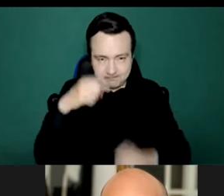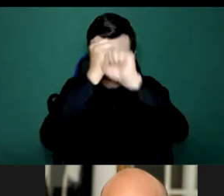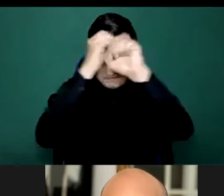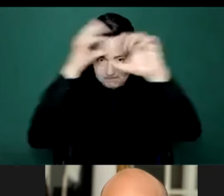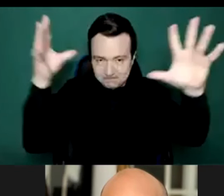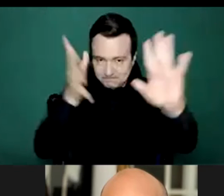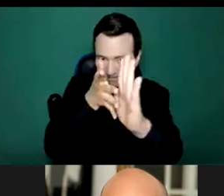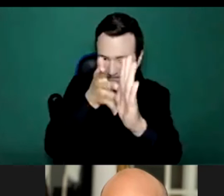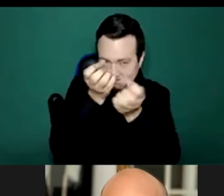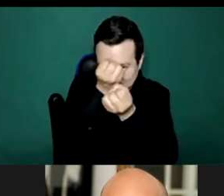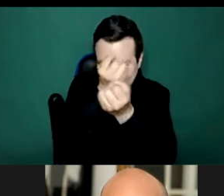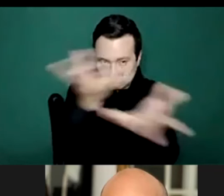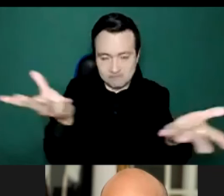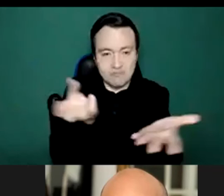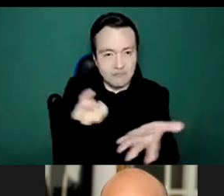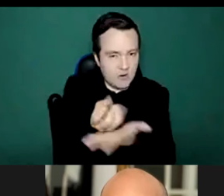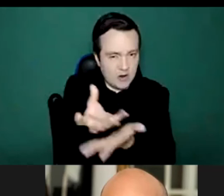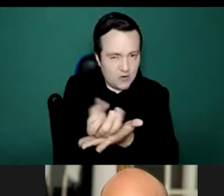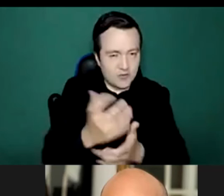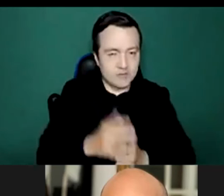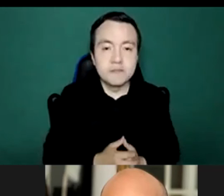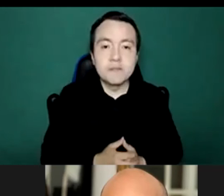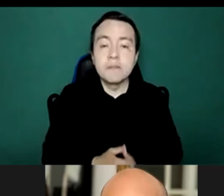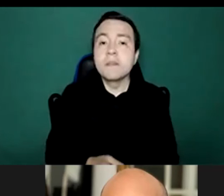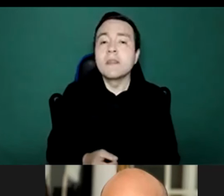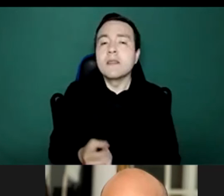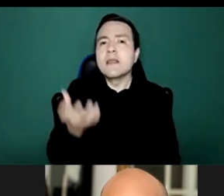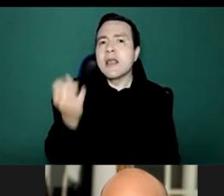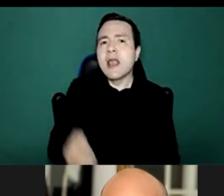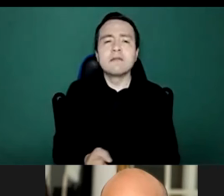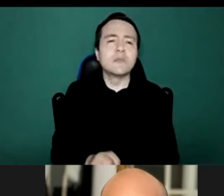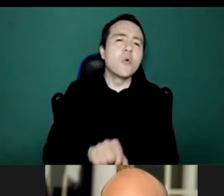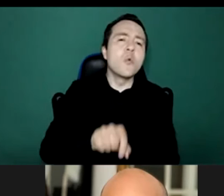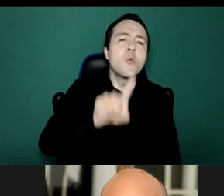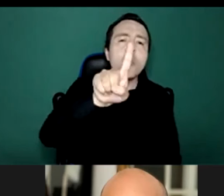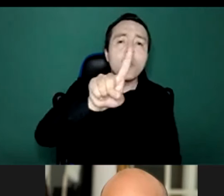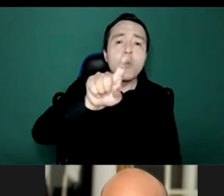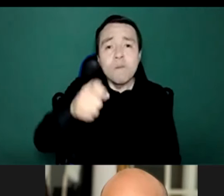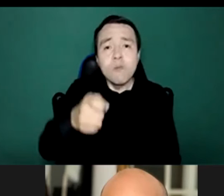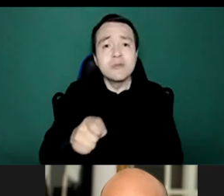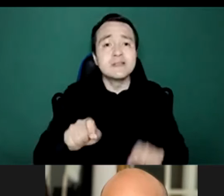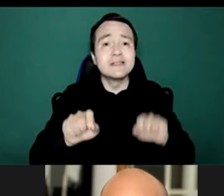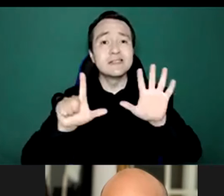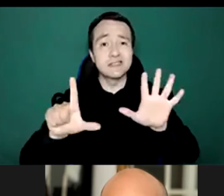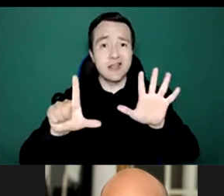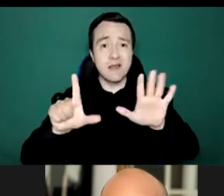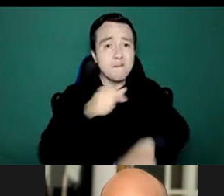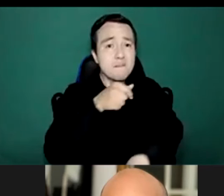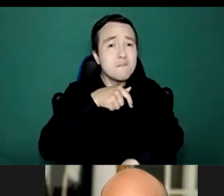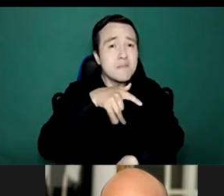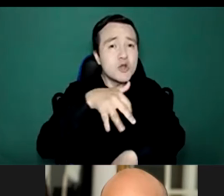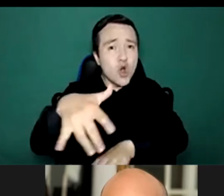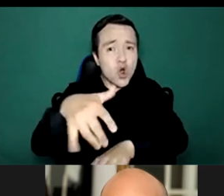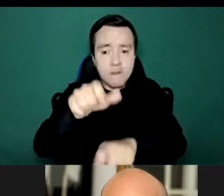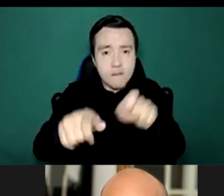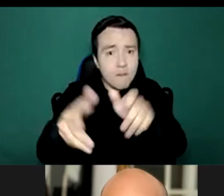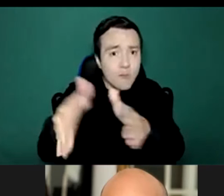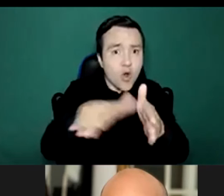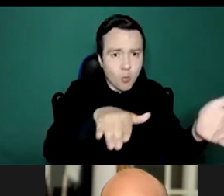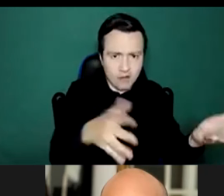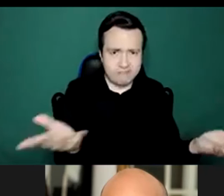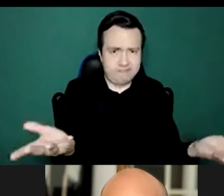problema, ao redor de 1,7 milhões de mortes se poderiam haver evitado em 2016